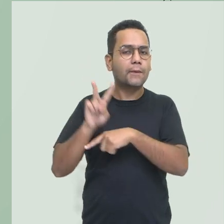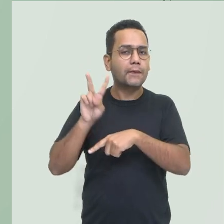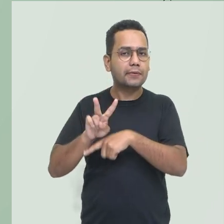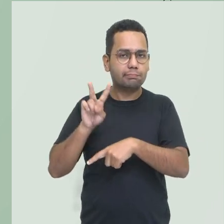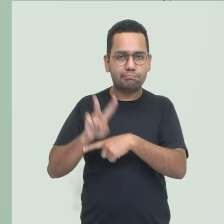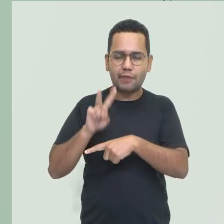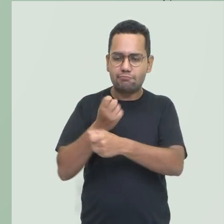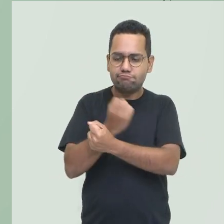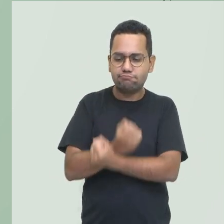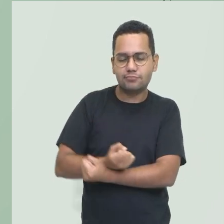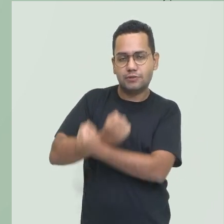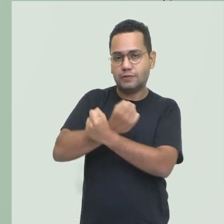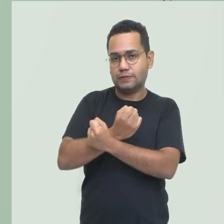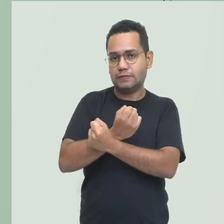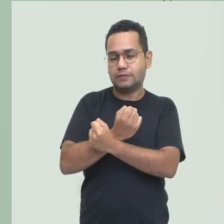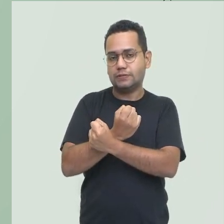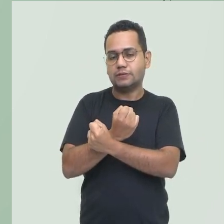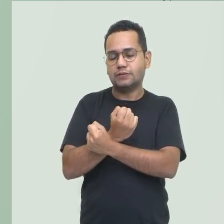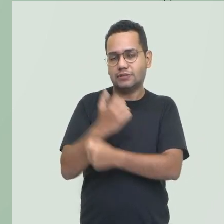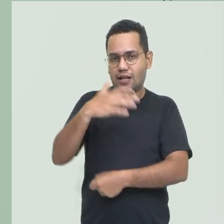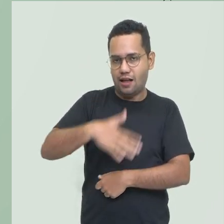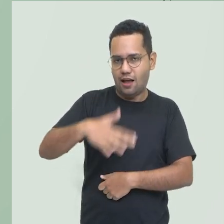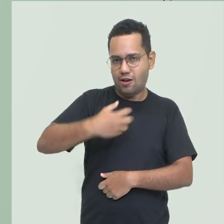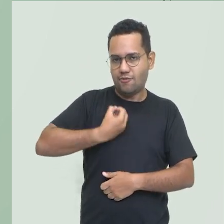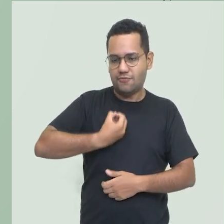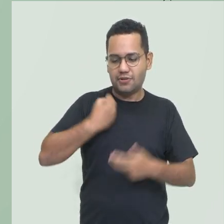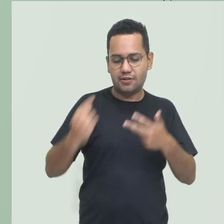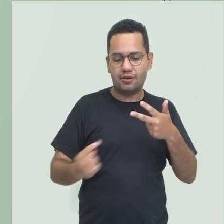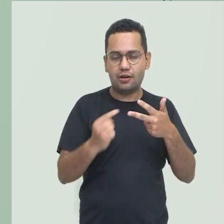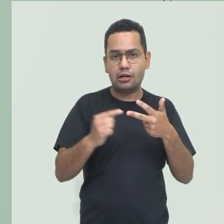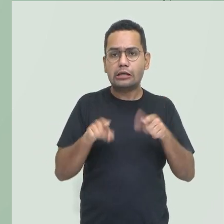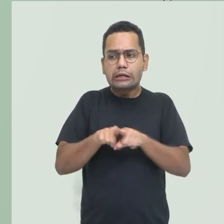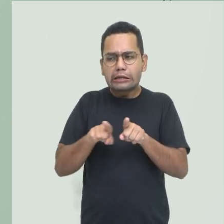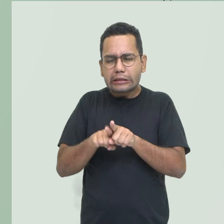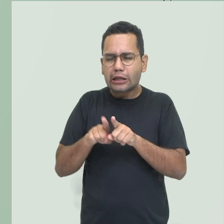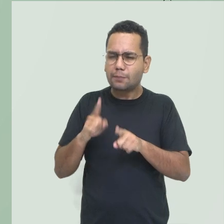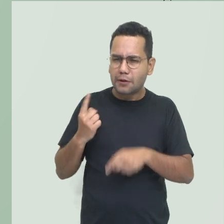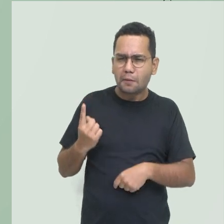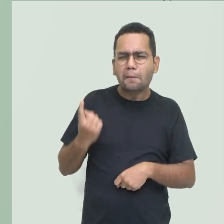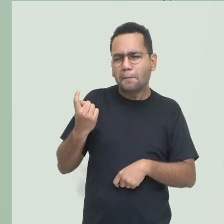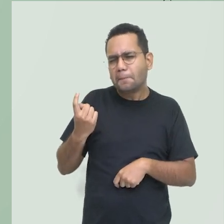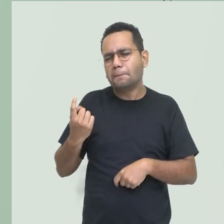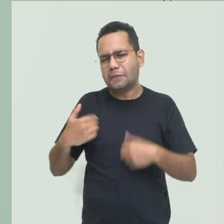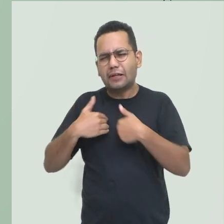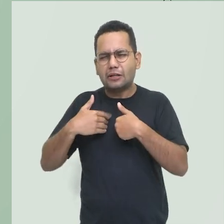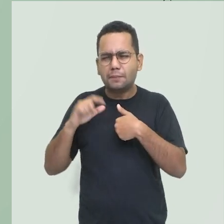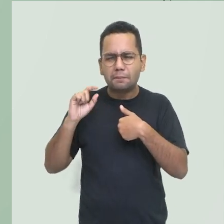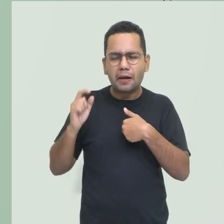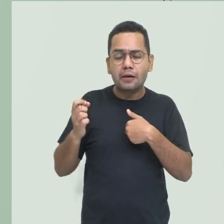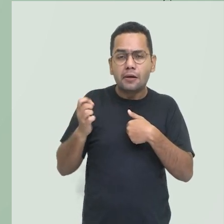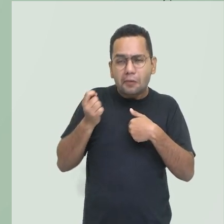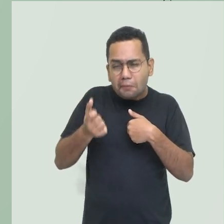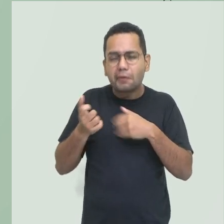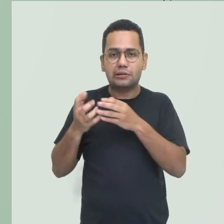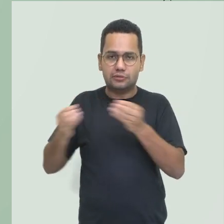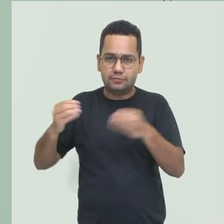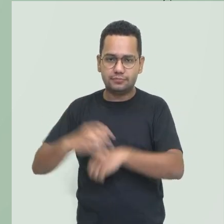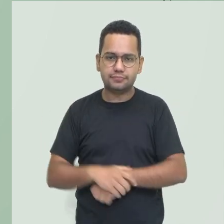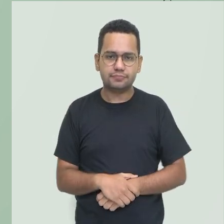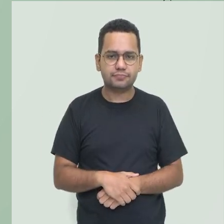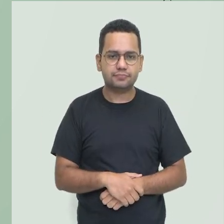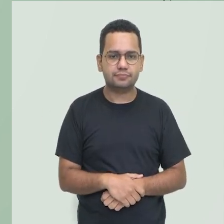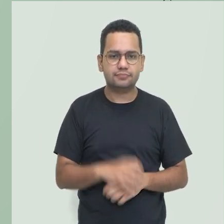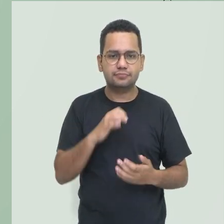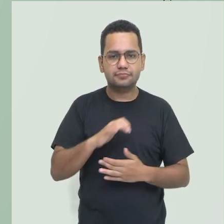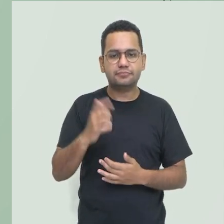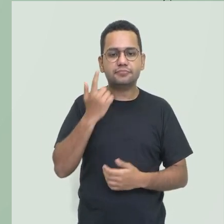Atlântica e um dos animais ameaçados de extinção. E como características aí da fauna e da